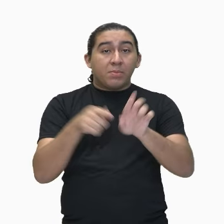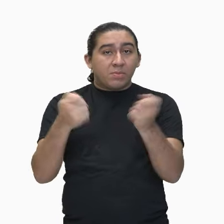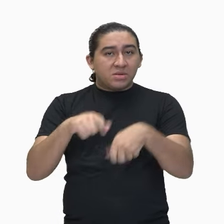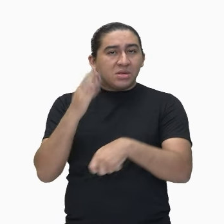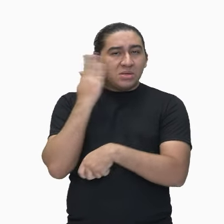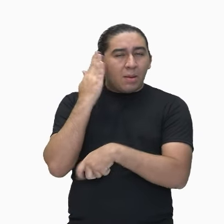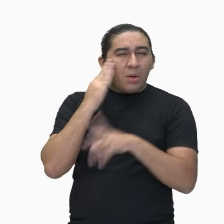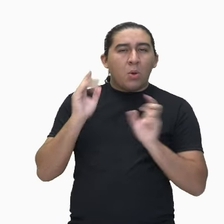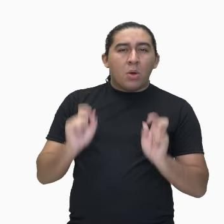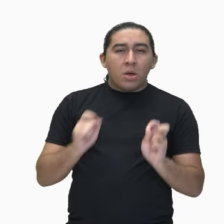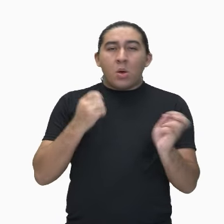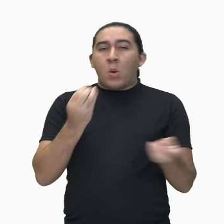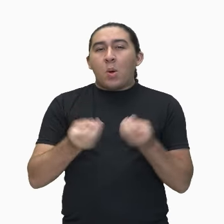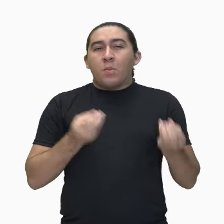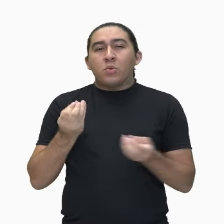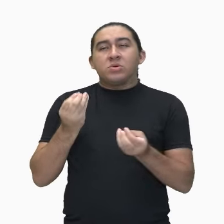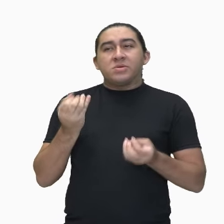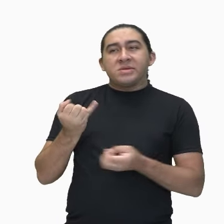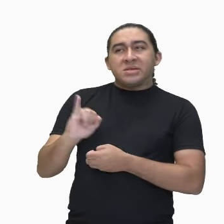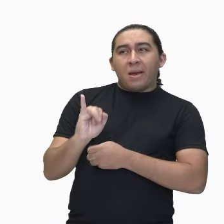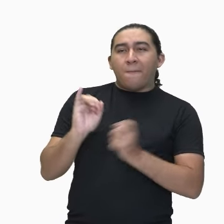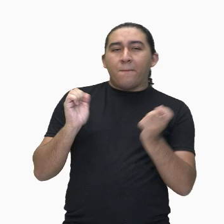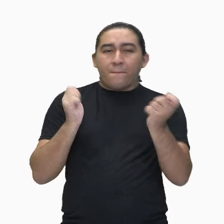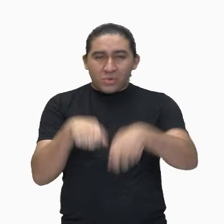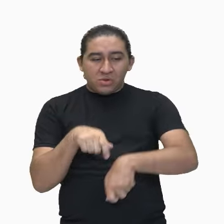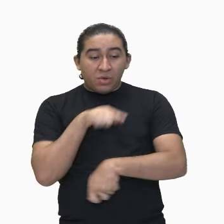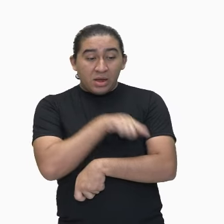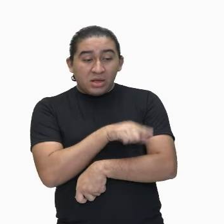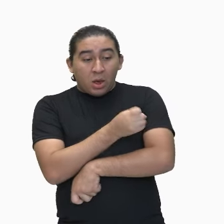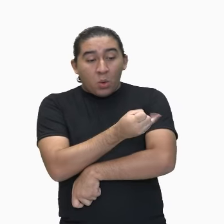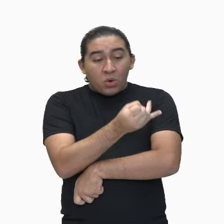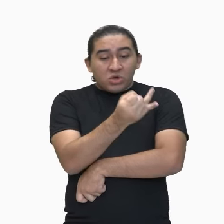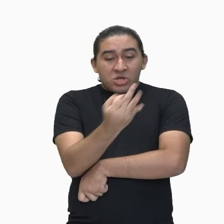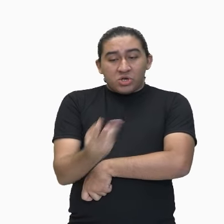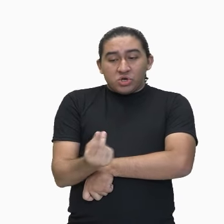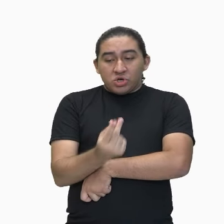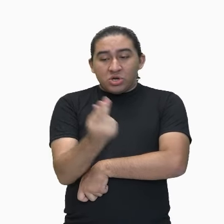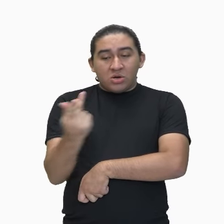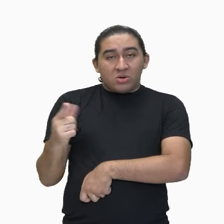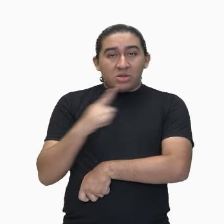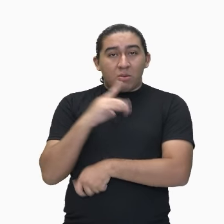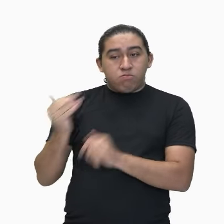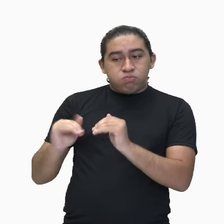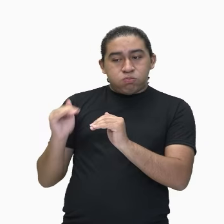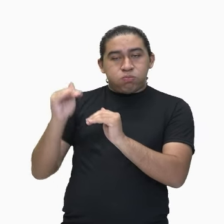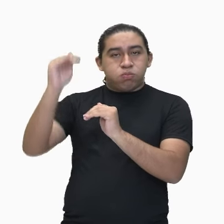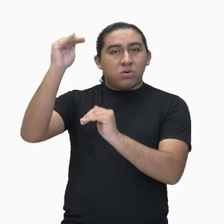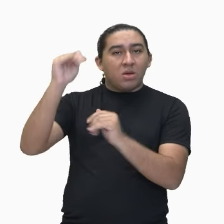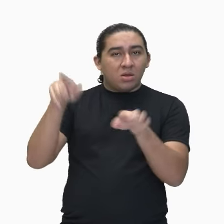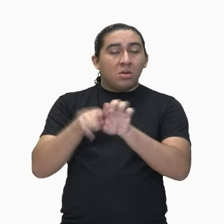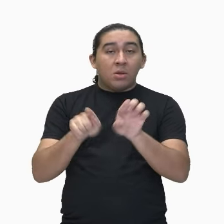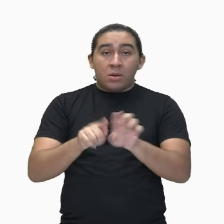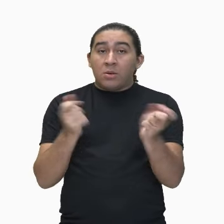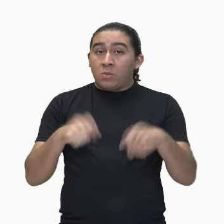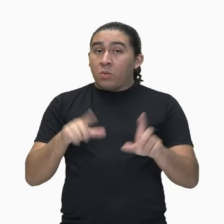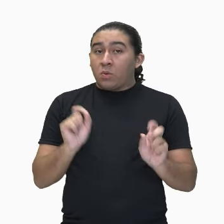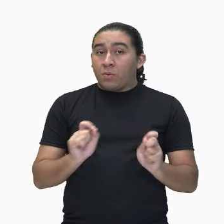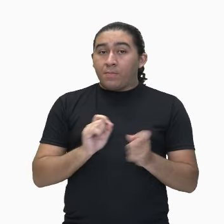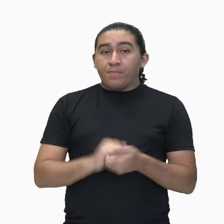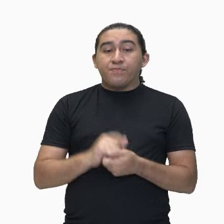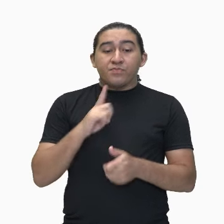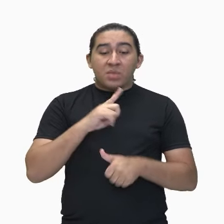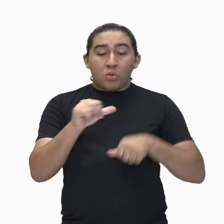que pensar para saber como eu vou fazer para conquistar, né, esse valor e fazer o quê? A